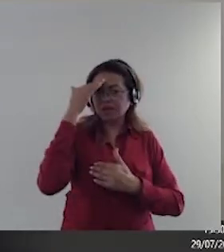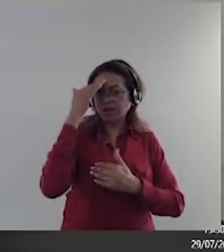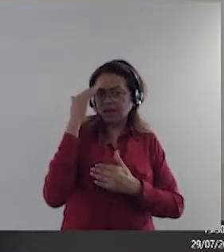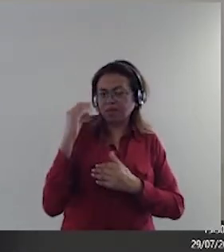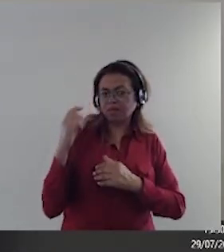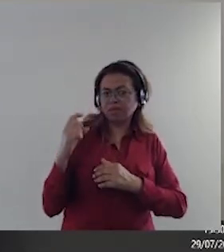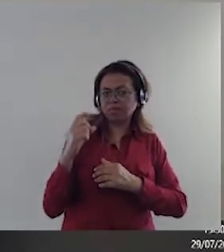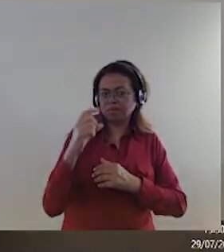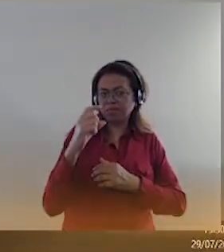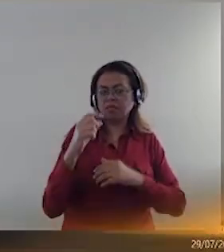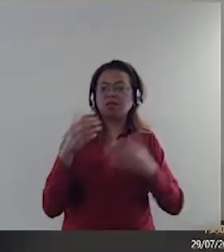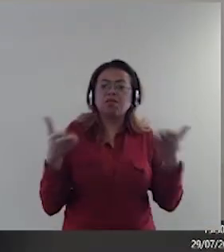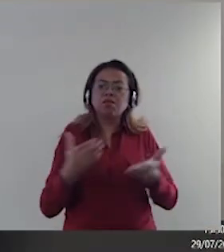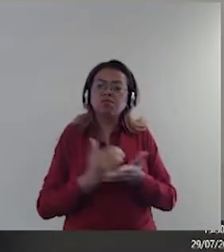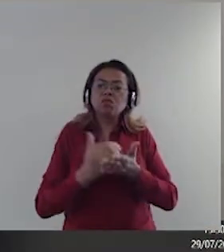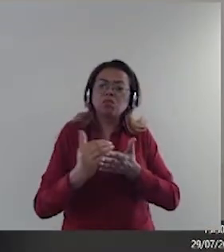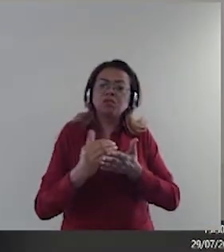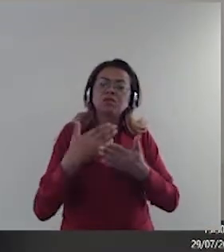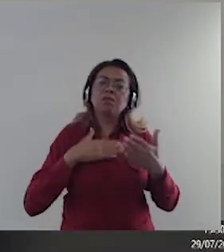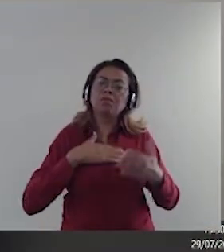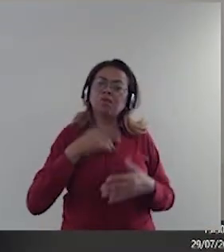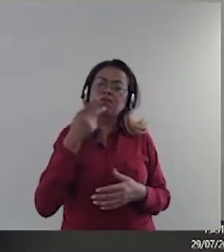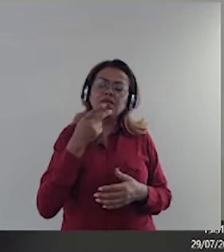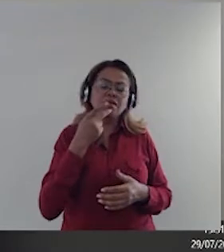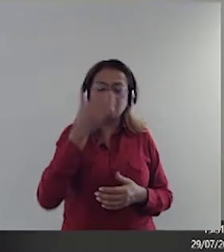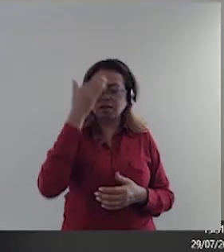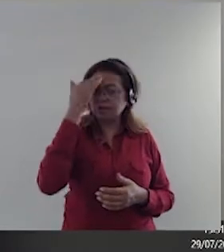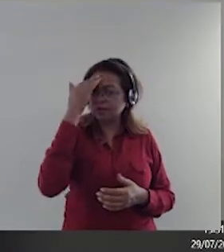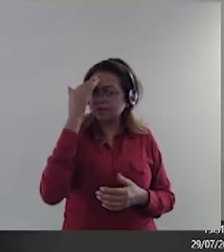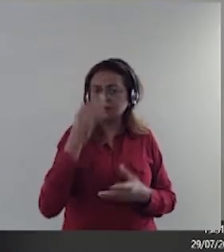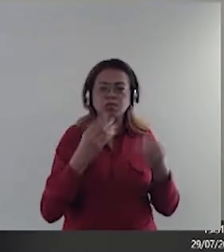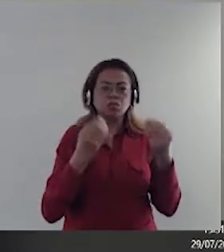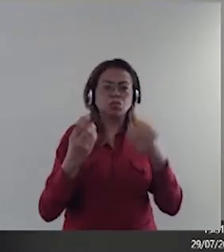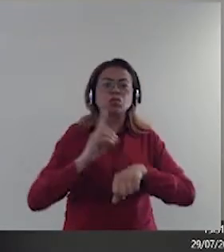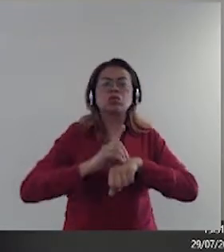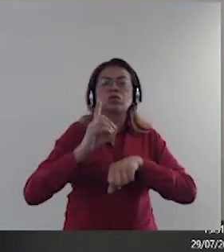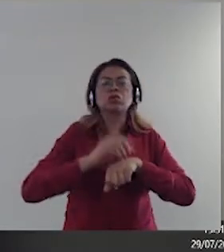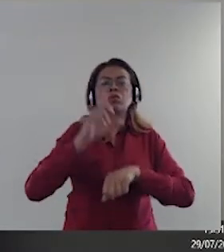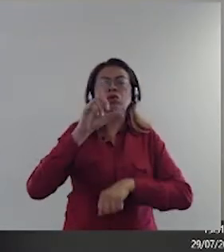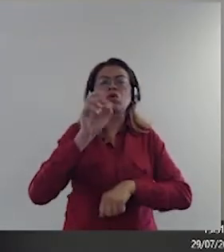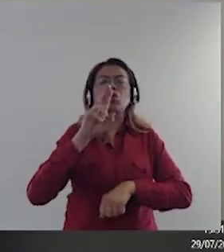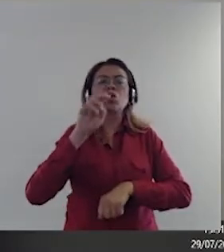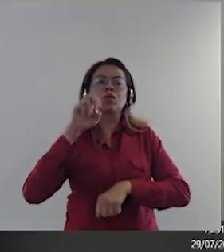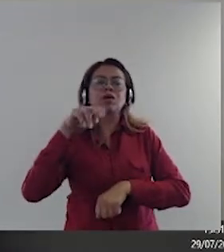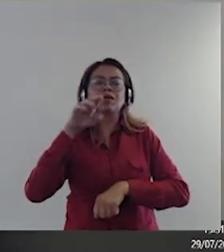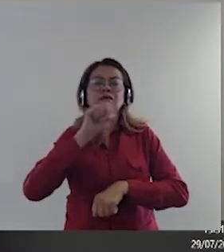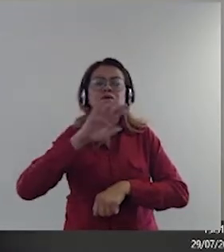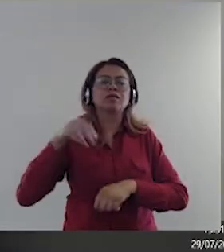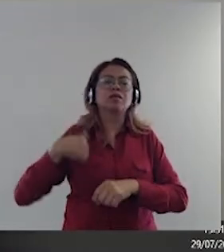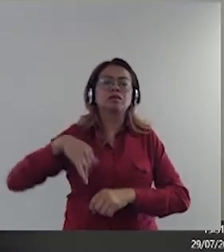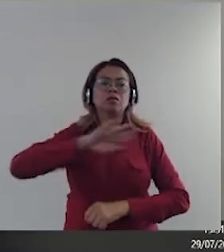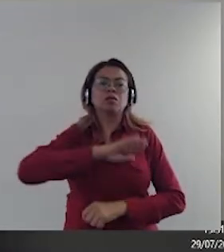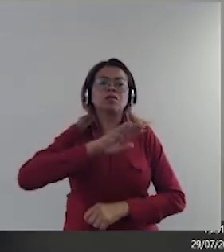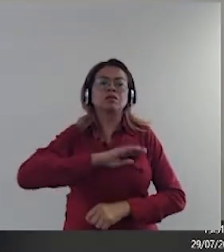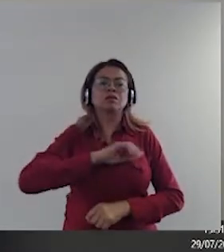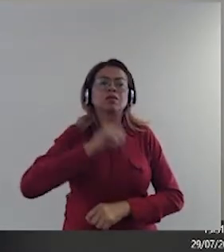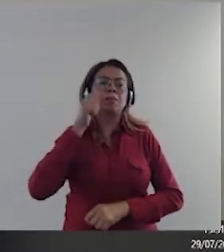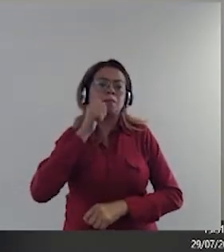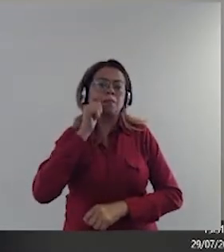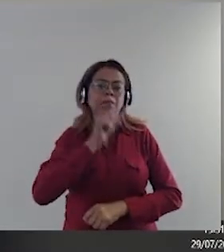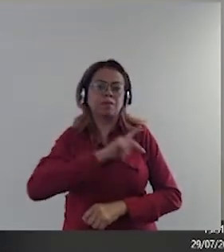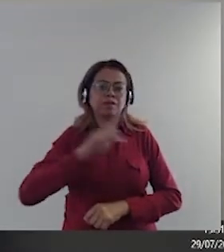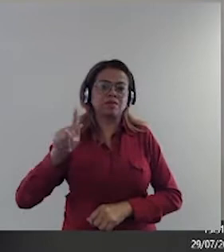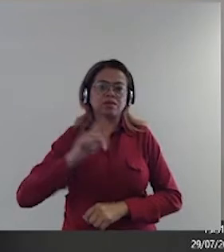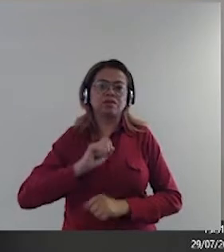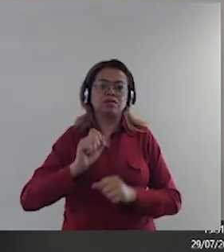Eu gostaria de iniciar aqui a minha fala agradecendo muito a doutora Lorena Guedes Duarte, a nossa presidente nacional da Comissão